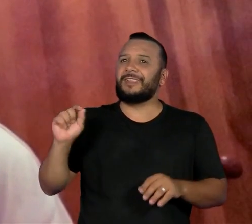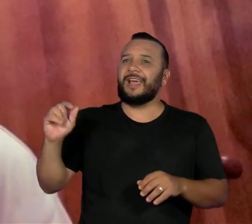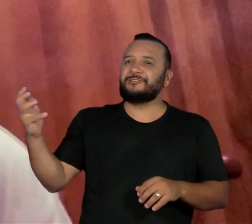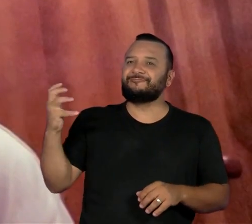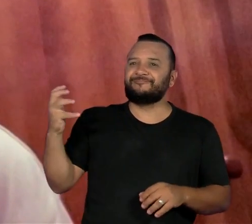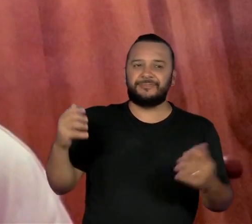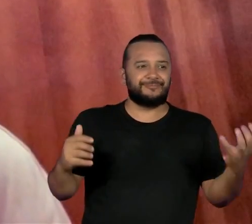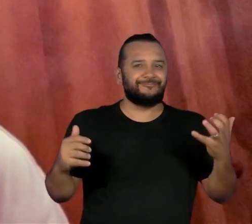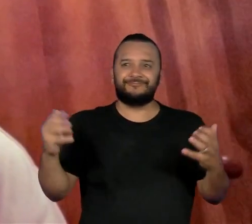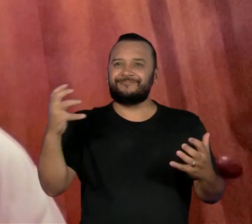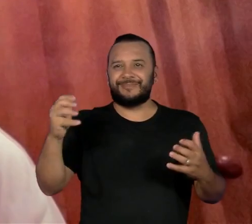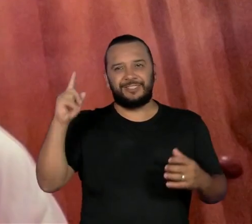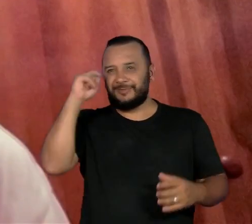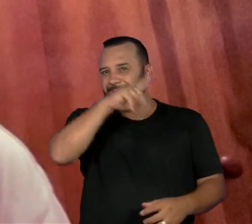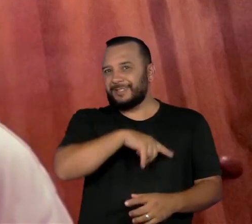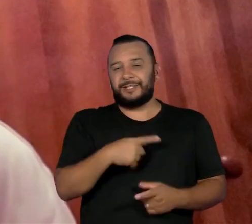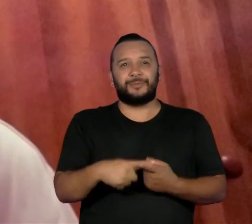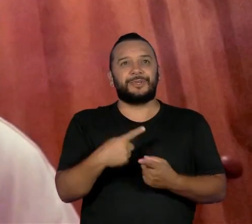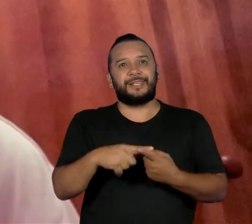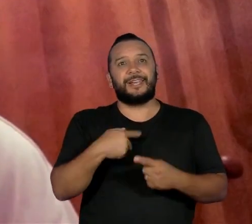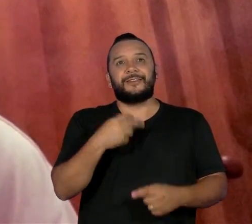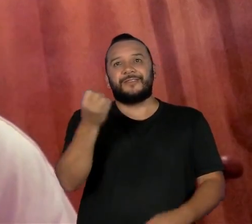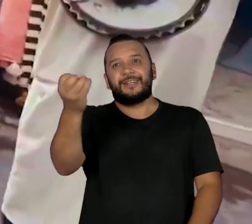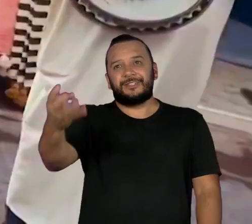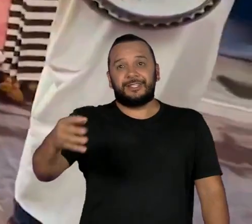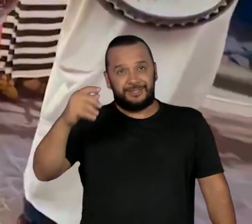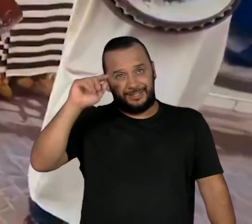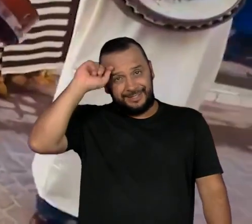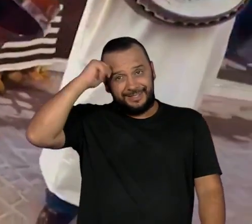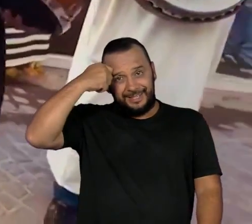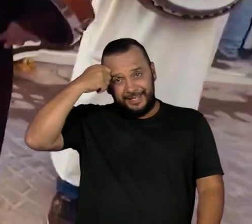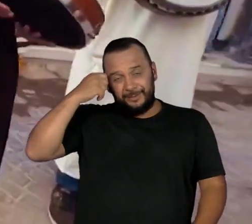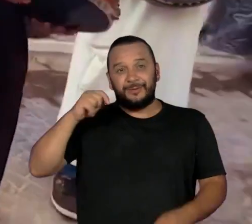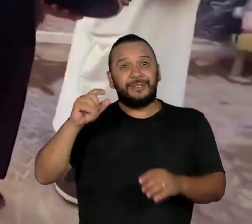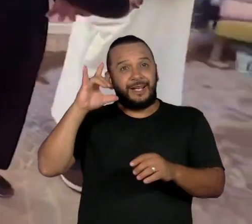tive muita dificuldade, muita, de encontrar viajantes negros no Instagram.